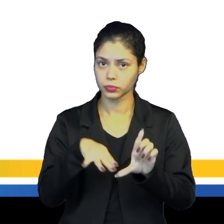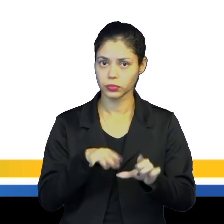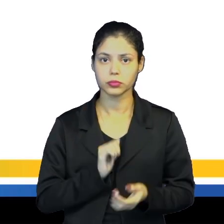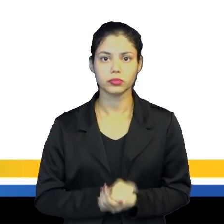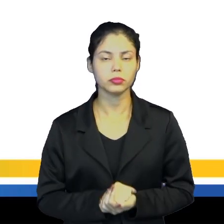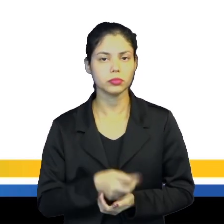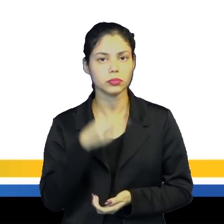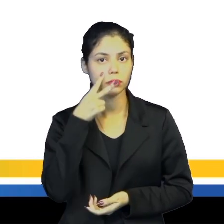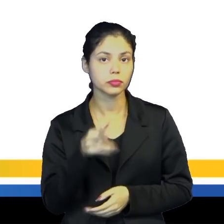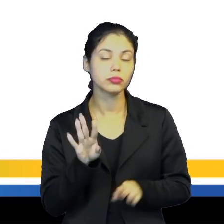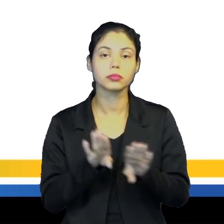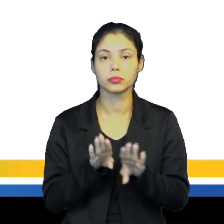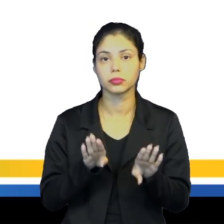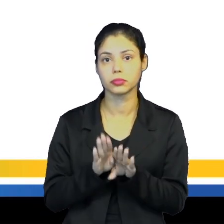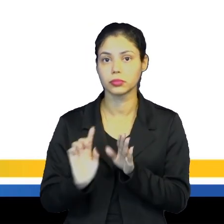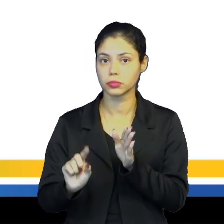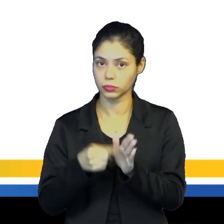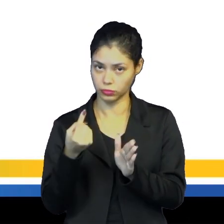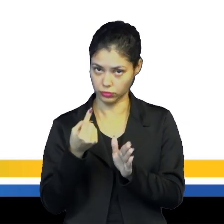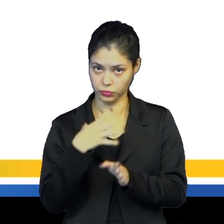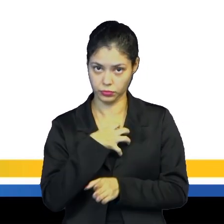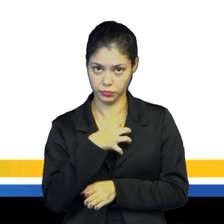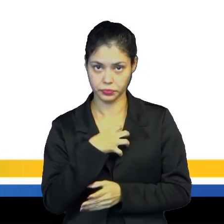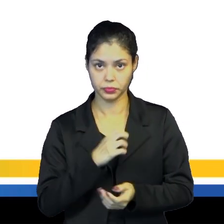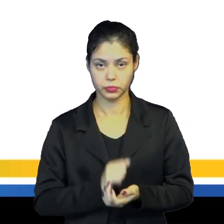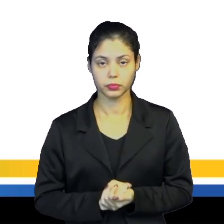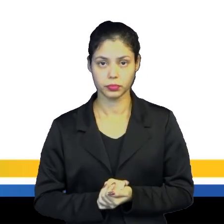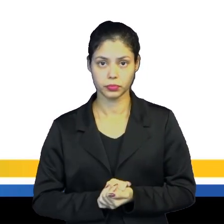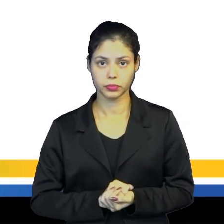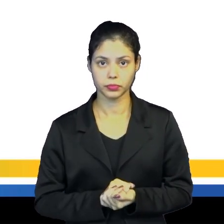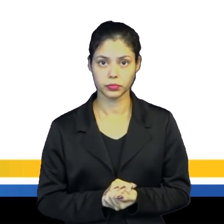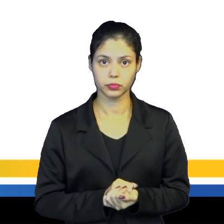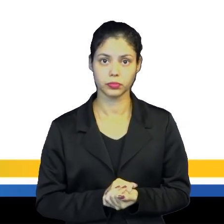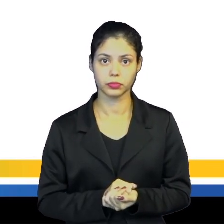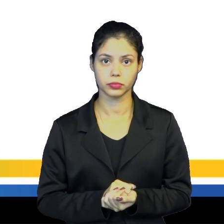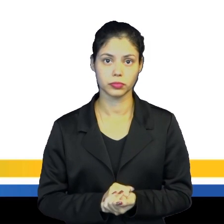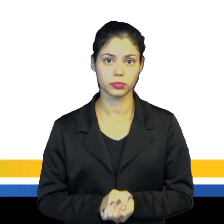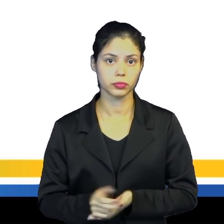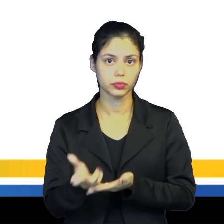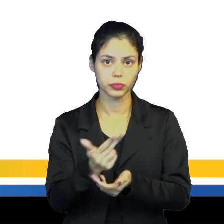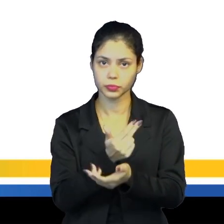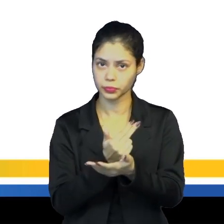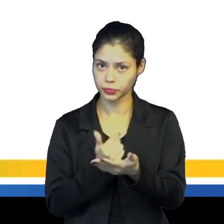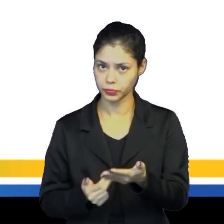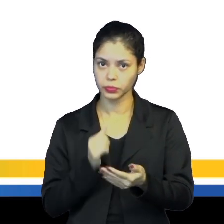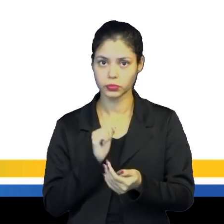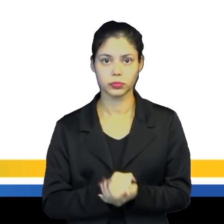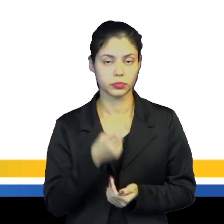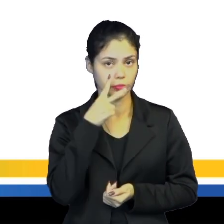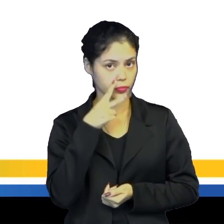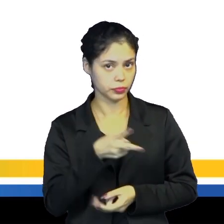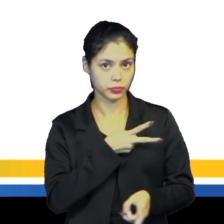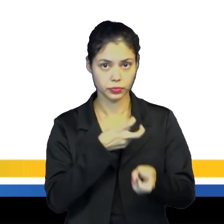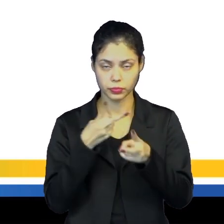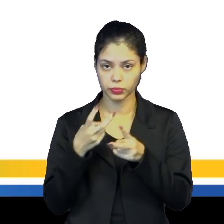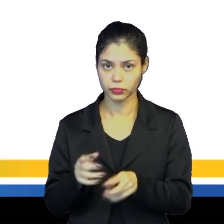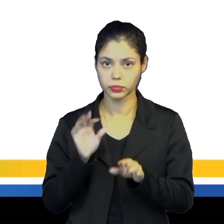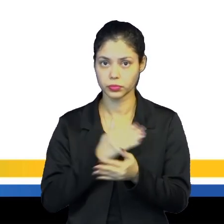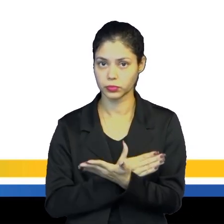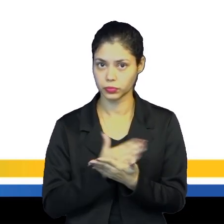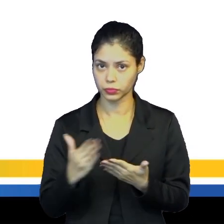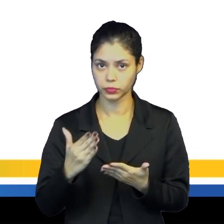Então, dá para a gente ver aí, pessoal, nesse primeiro momento, tá? Esses desenhos. Observe que a gente